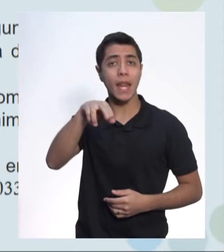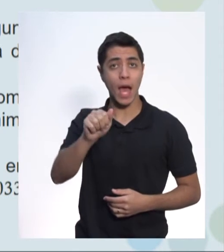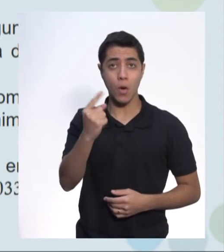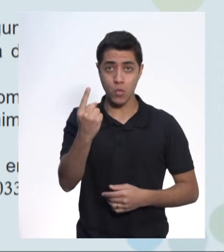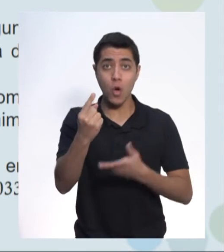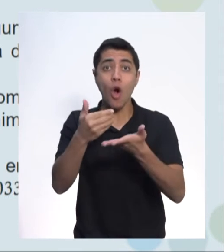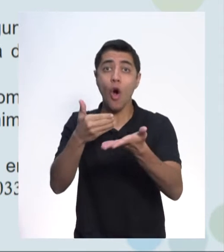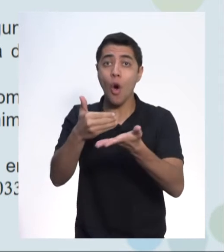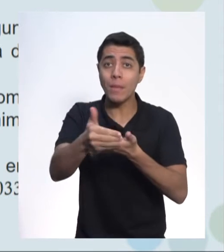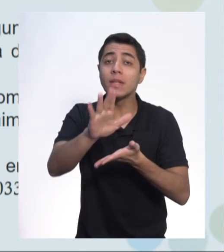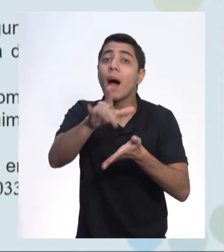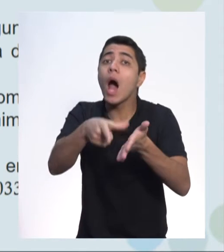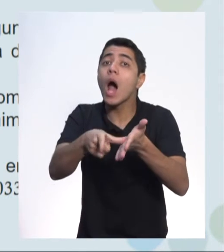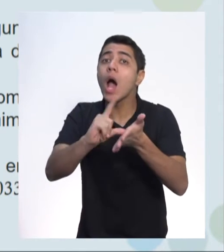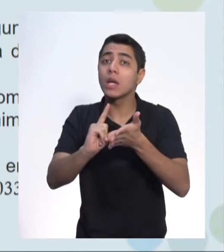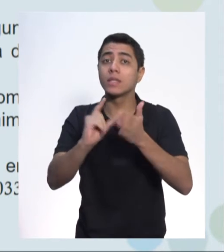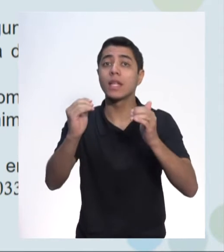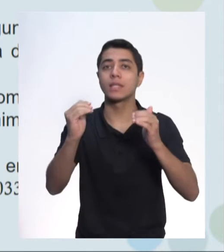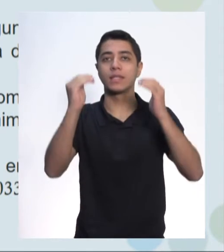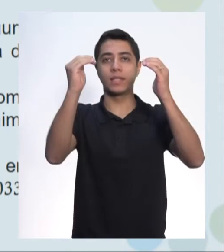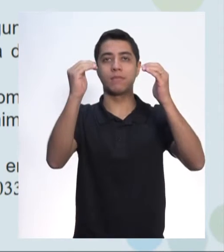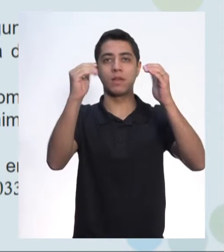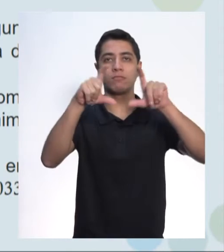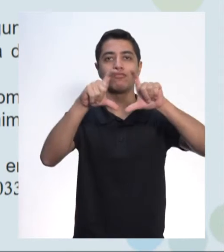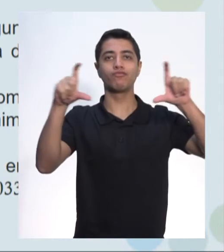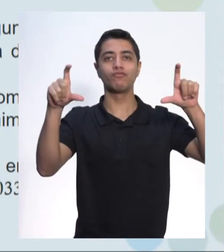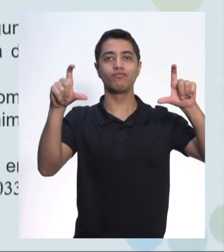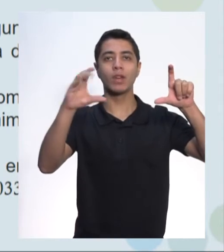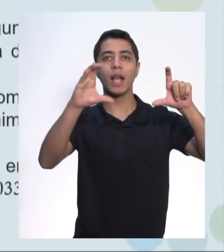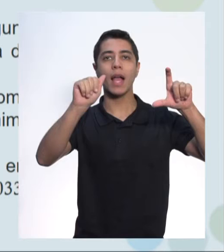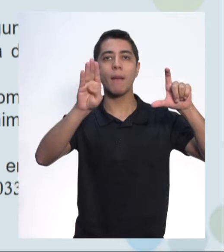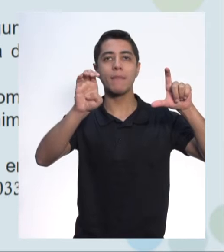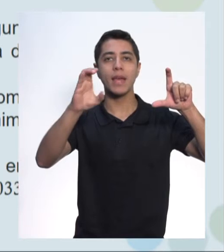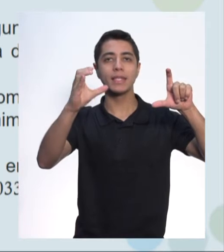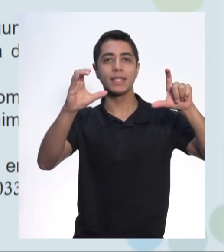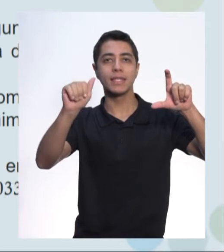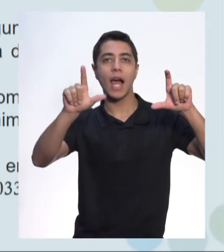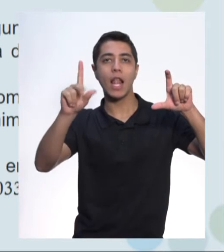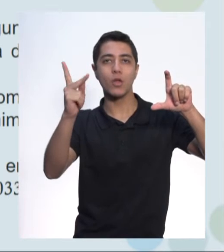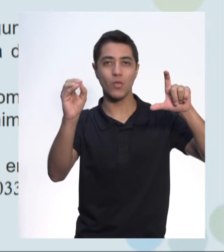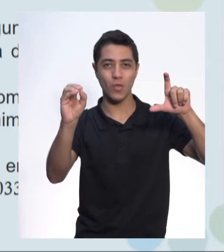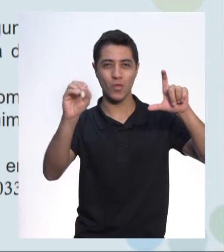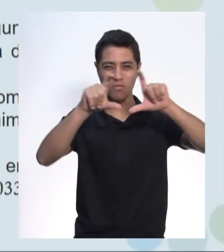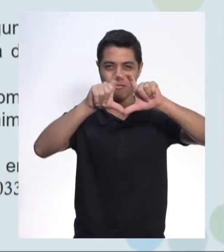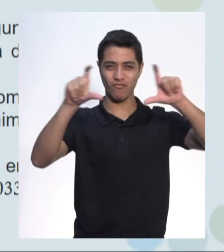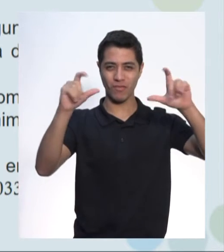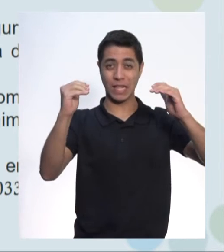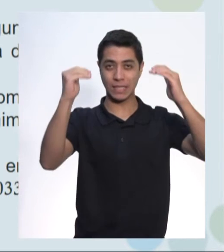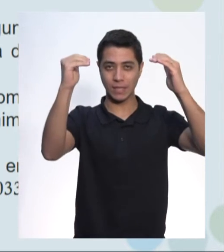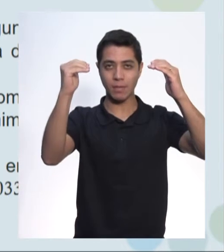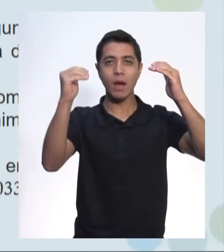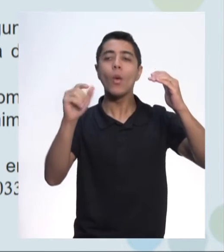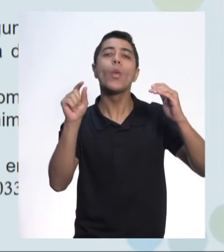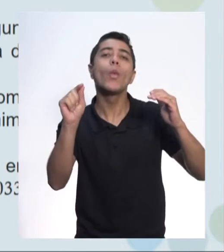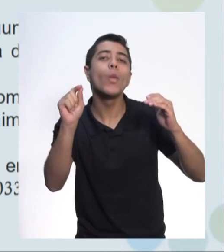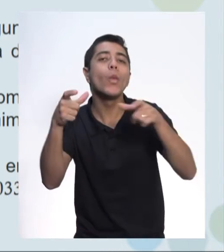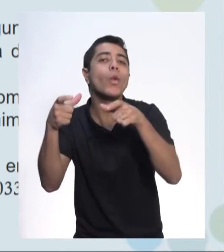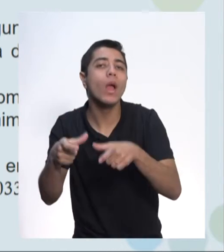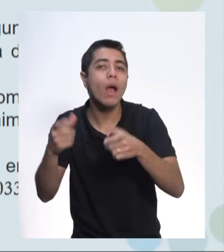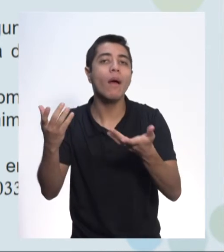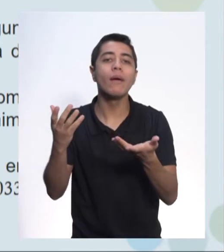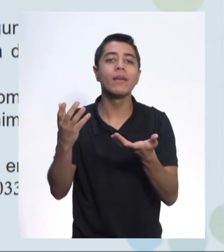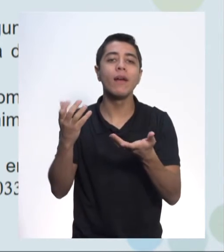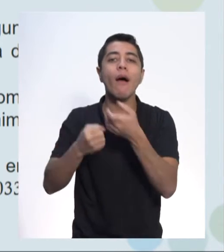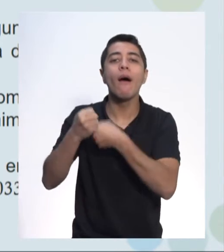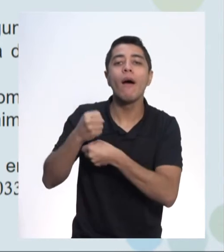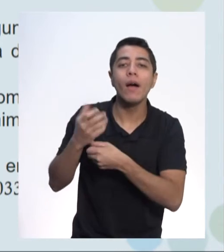pessoas estão, e a gente tem, a partir disso, a descrição da cena, que a gente chama de ação. Então, a gente vai ter essa